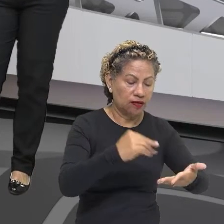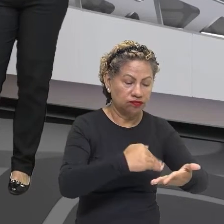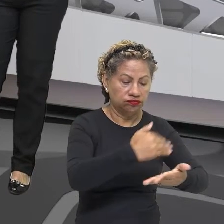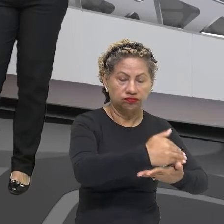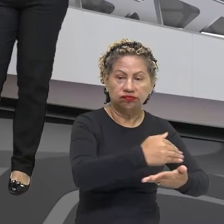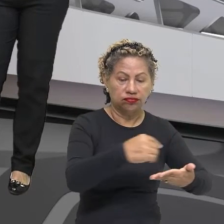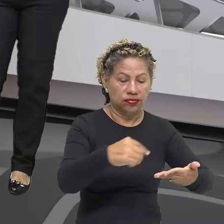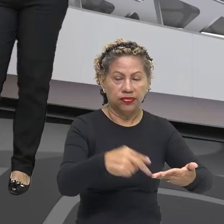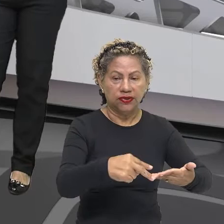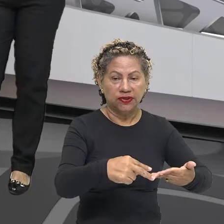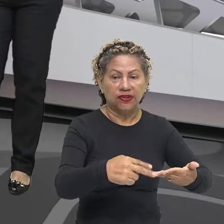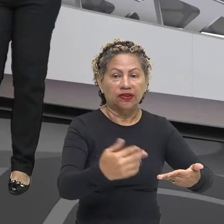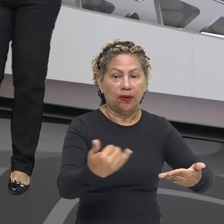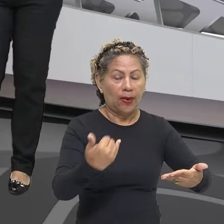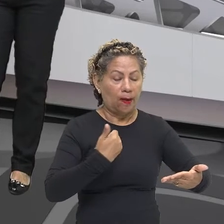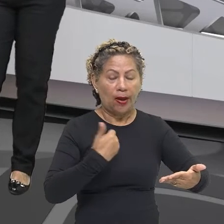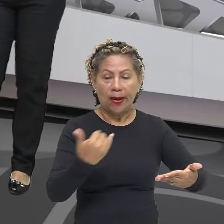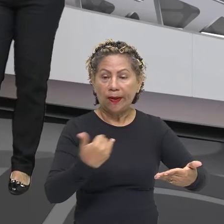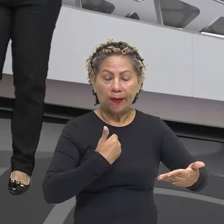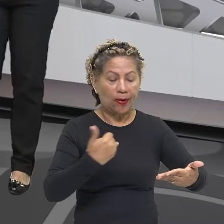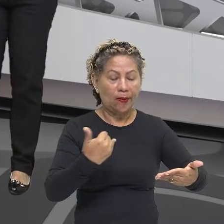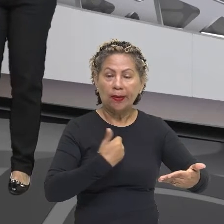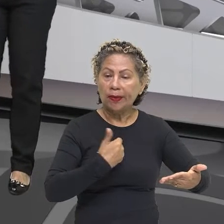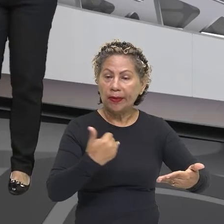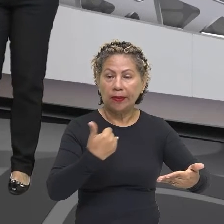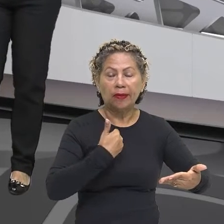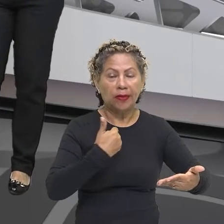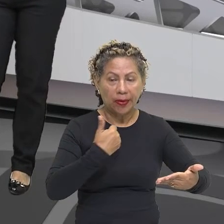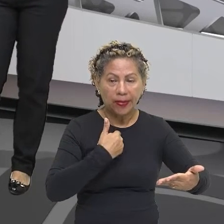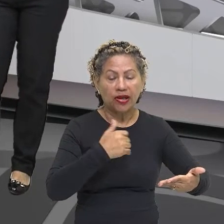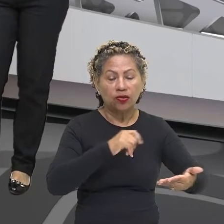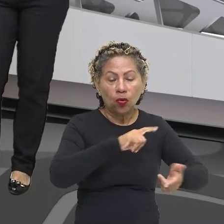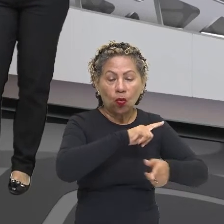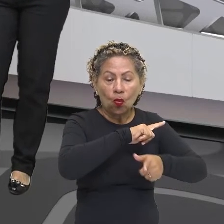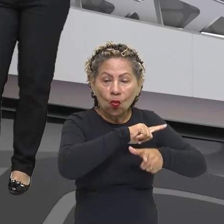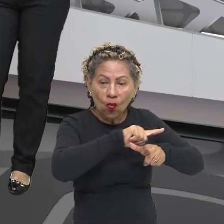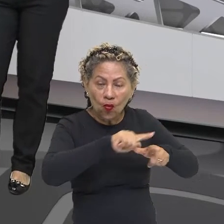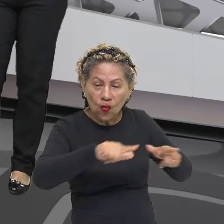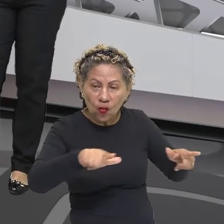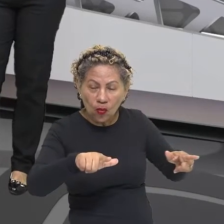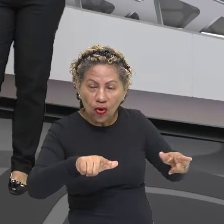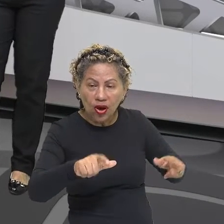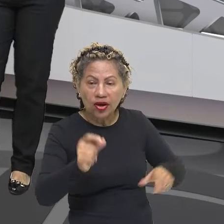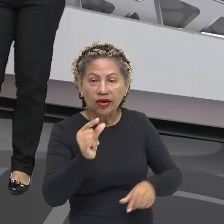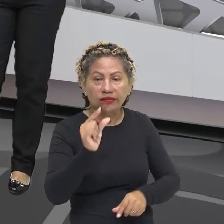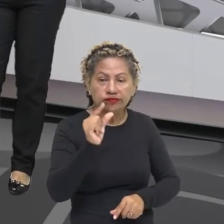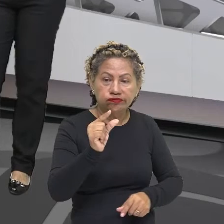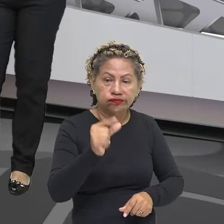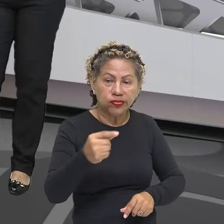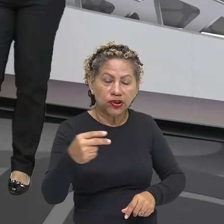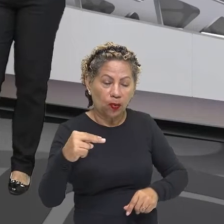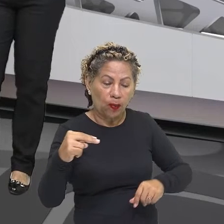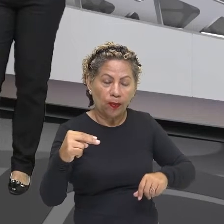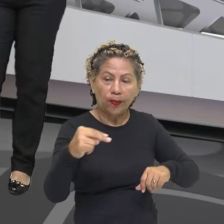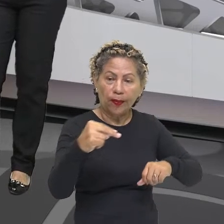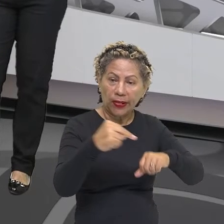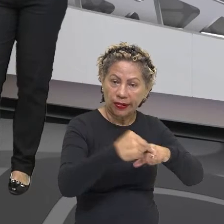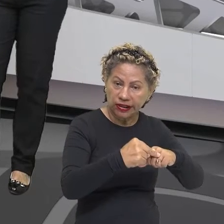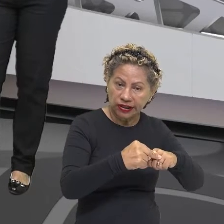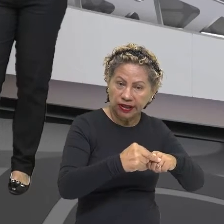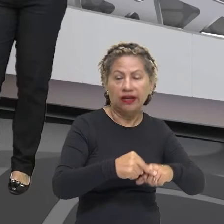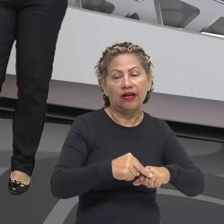posso pegar vírus nos meus arquivos do meu pendrive. E quando eu vier para o meu